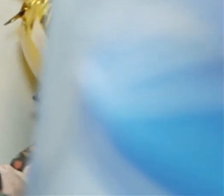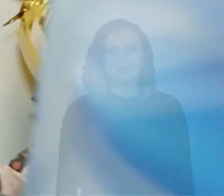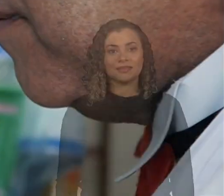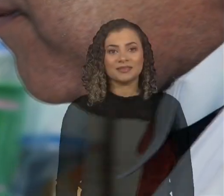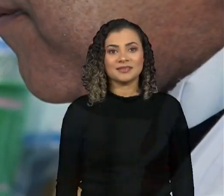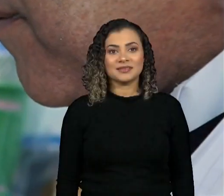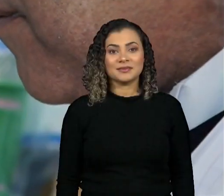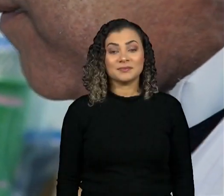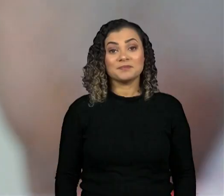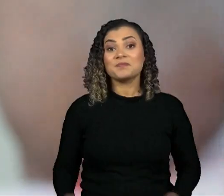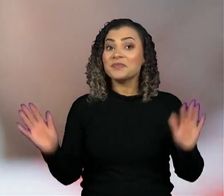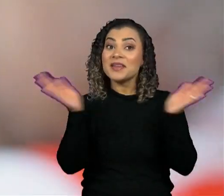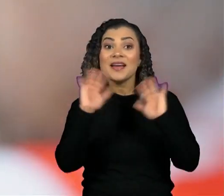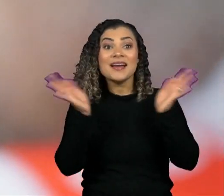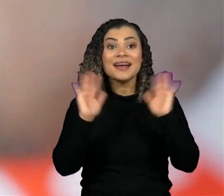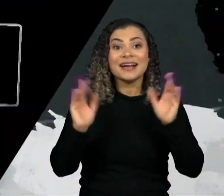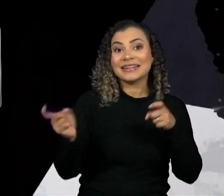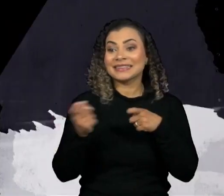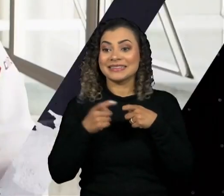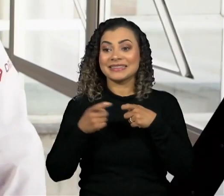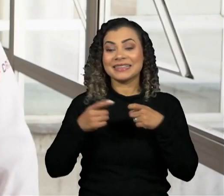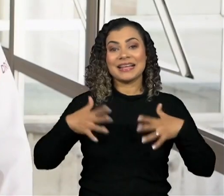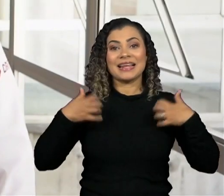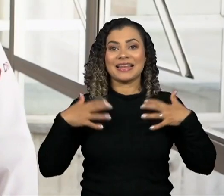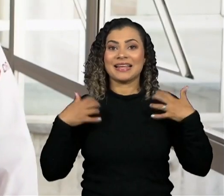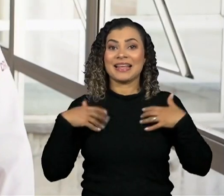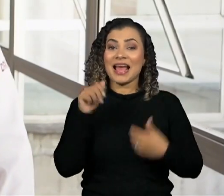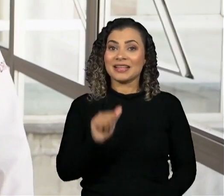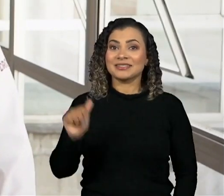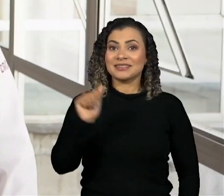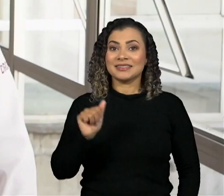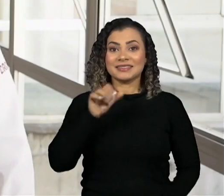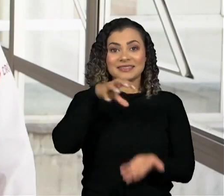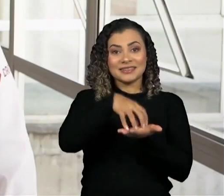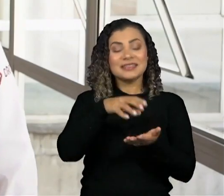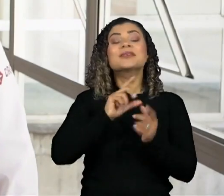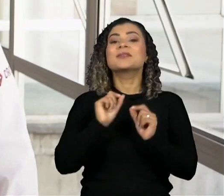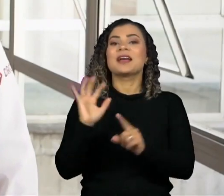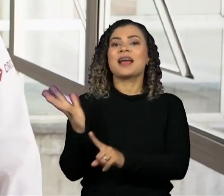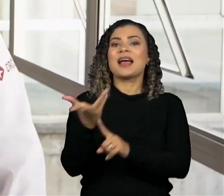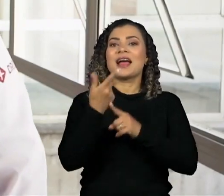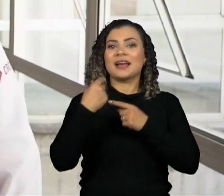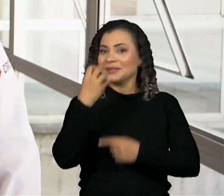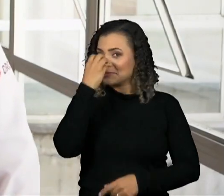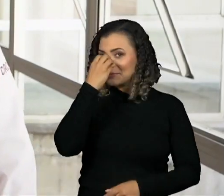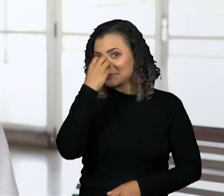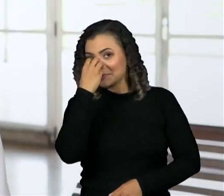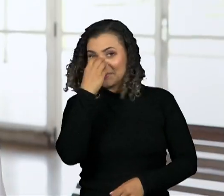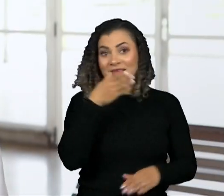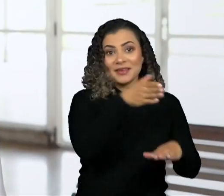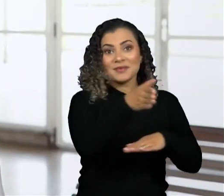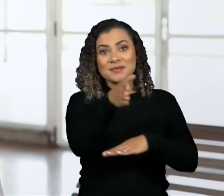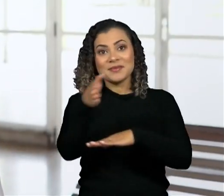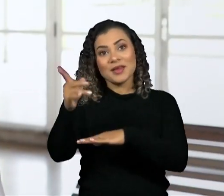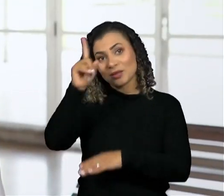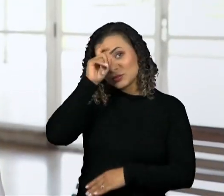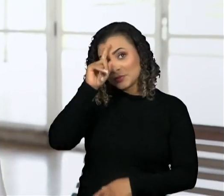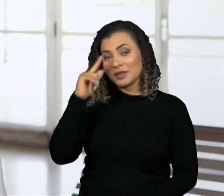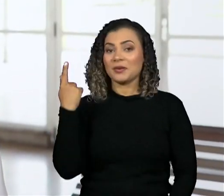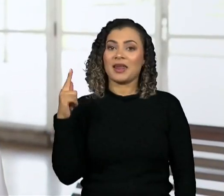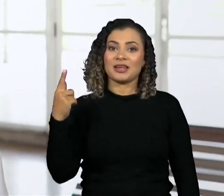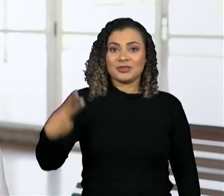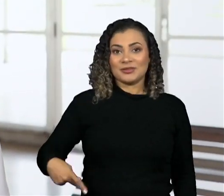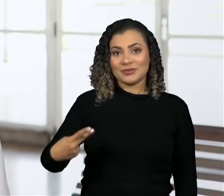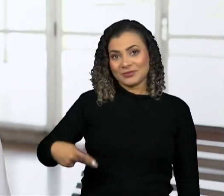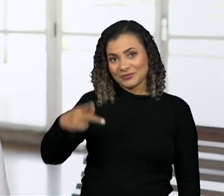Olá, nós somos os Doutores da Alegria, uma associação que leva a arte do palhaço nos hospitais. A gente está no Hospital Geral do